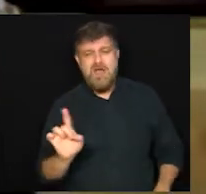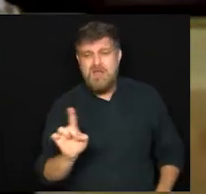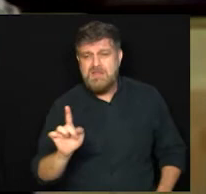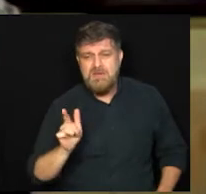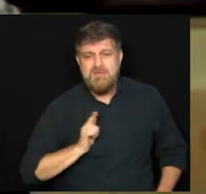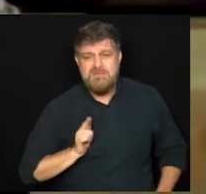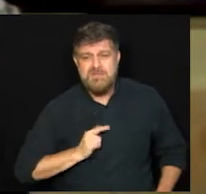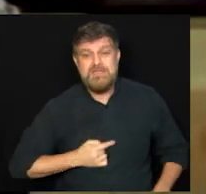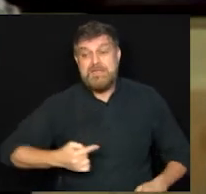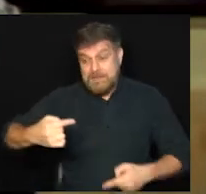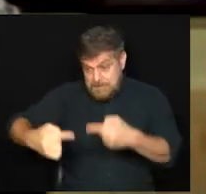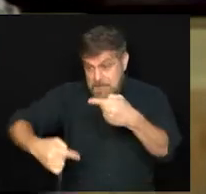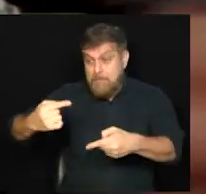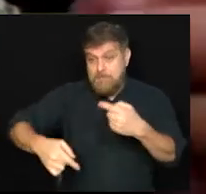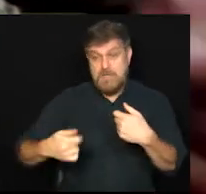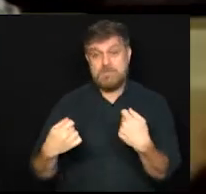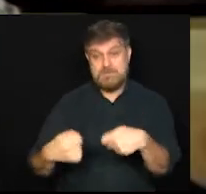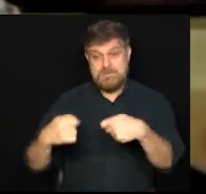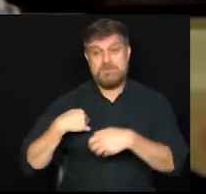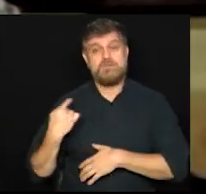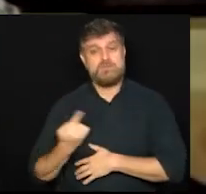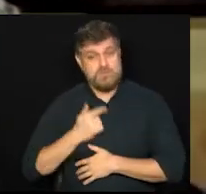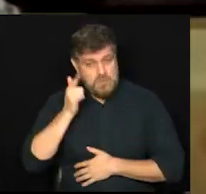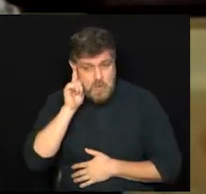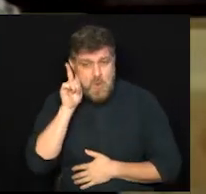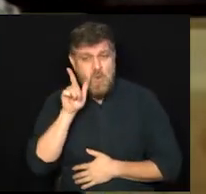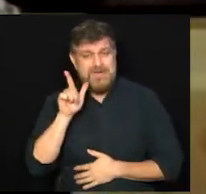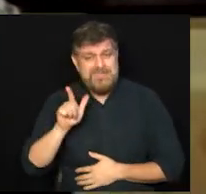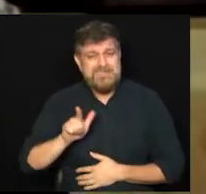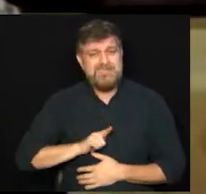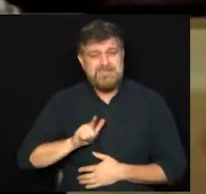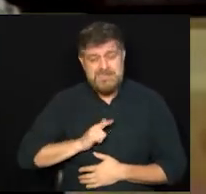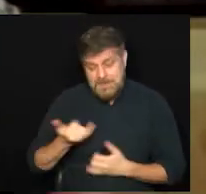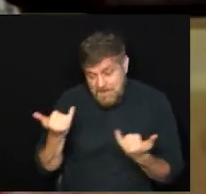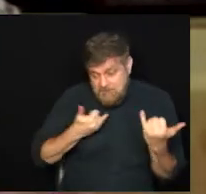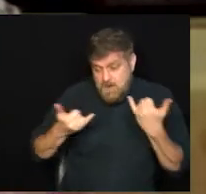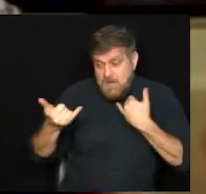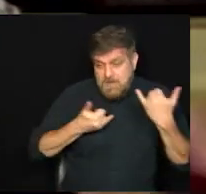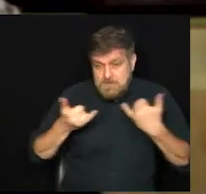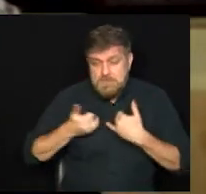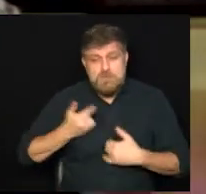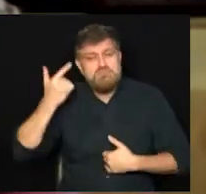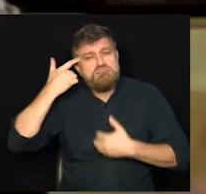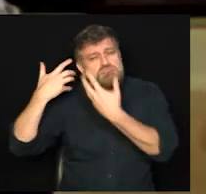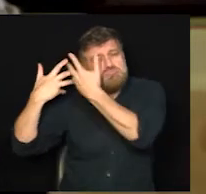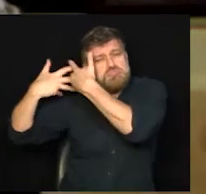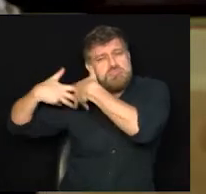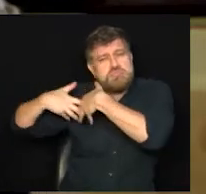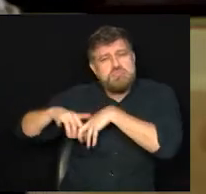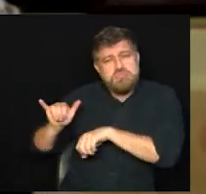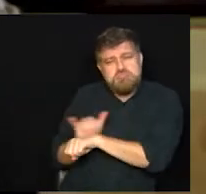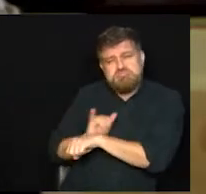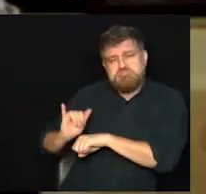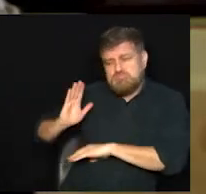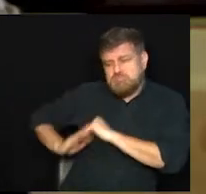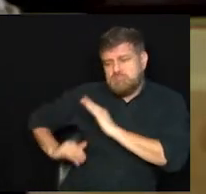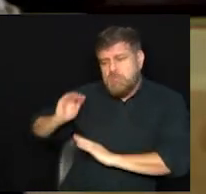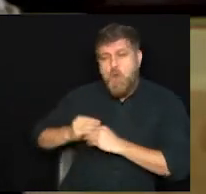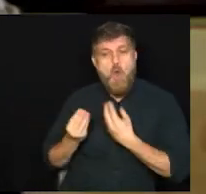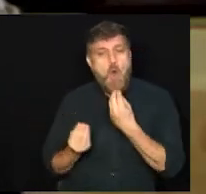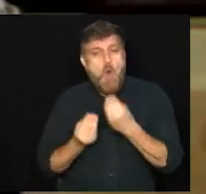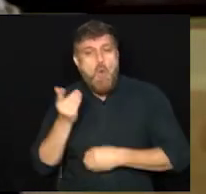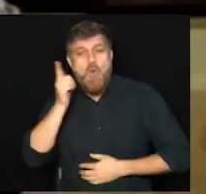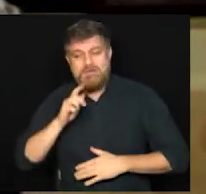espaços de debate que nos possa trazer informações, pensar ações, de atrair